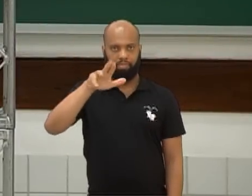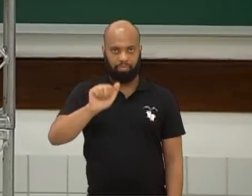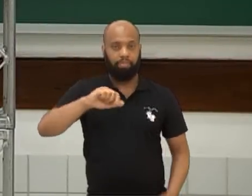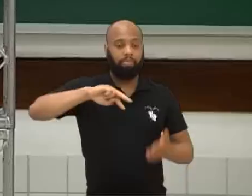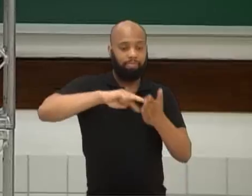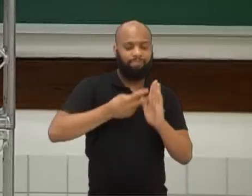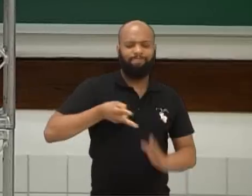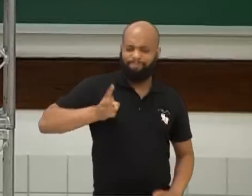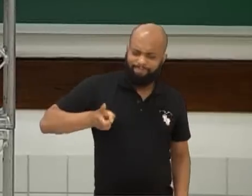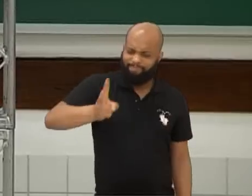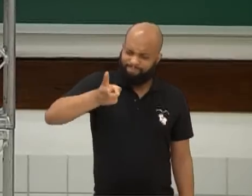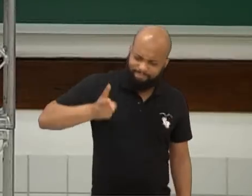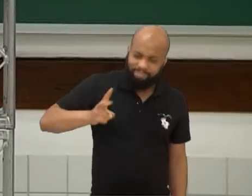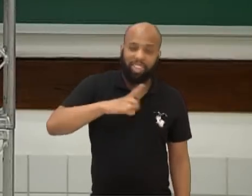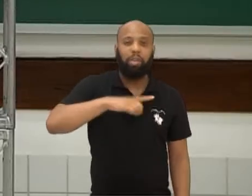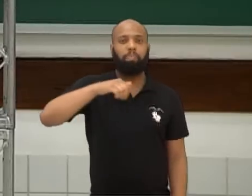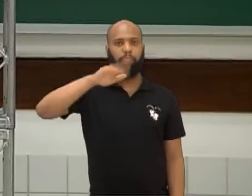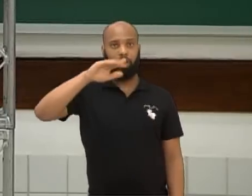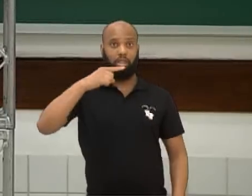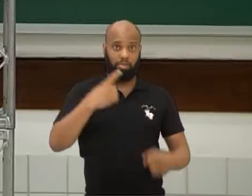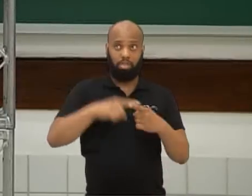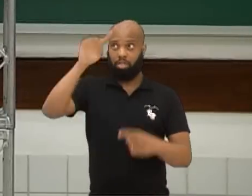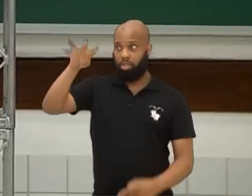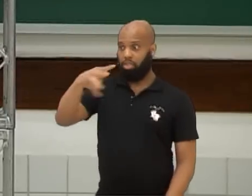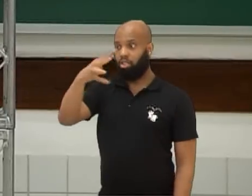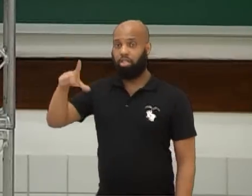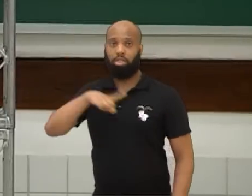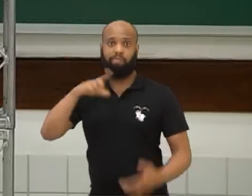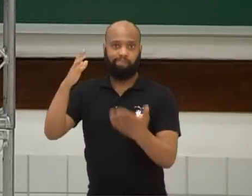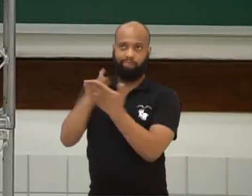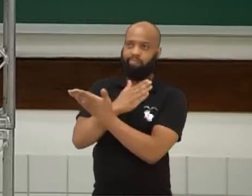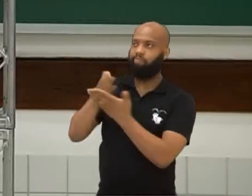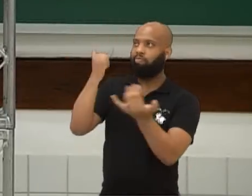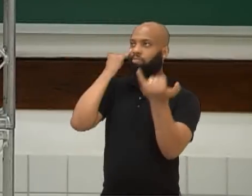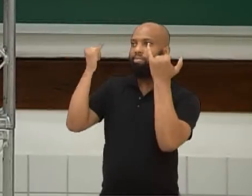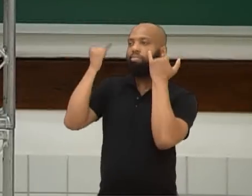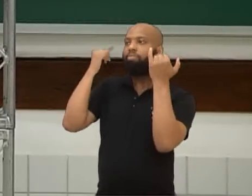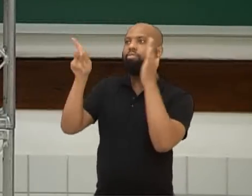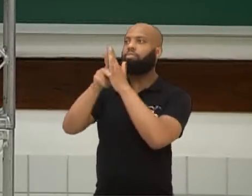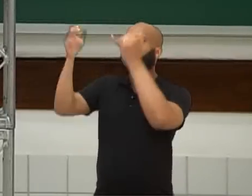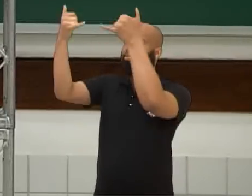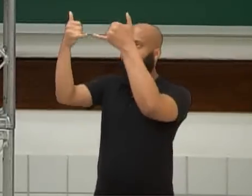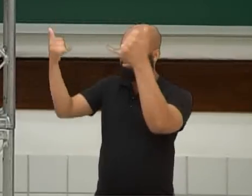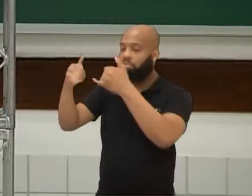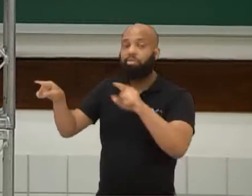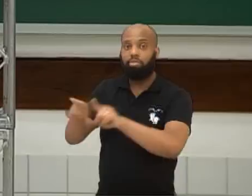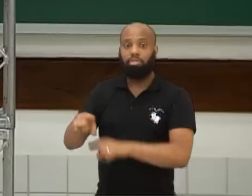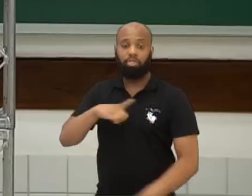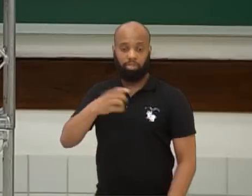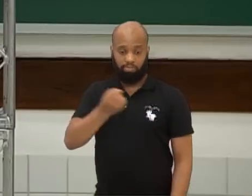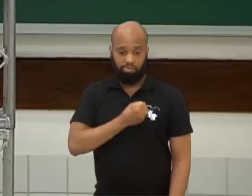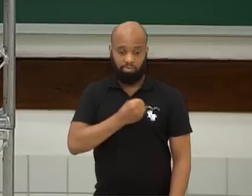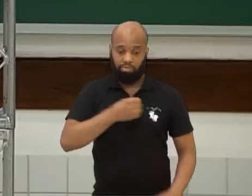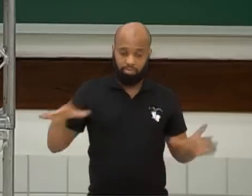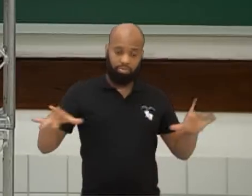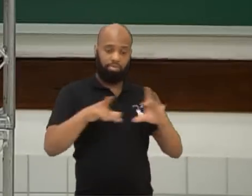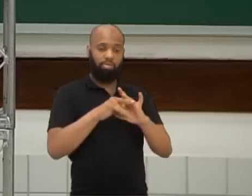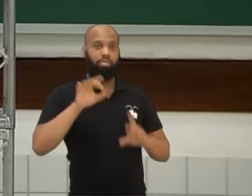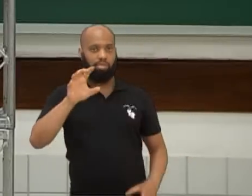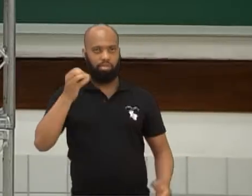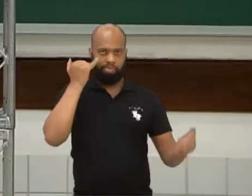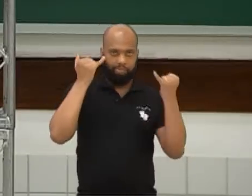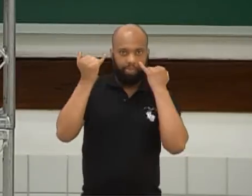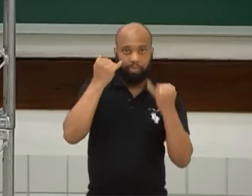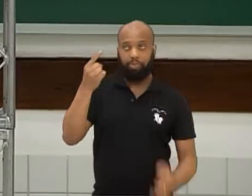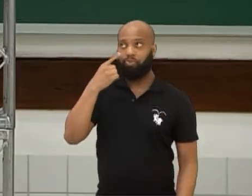tabela, normalmente, ela é formada assim, por algumas informações nas linhas, e daí tem os números que estão associados a essa informação.